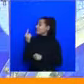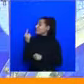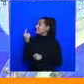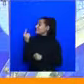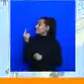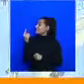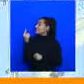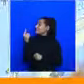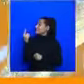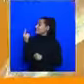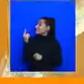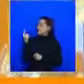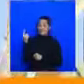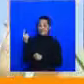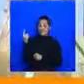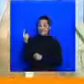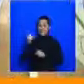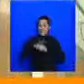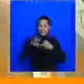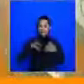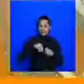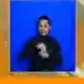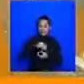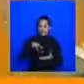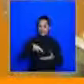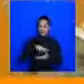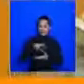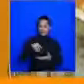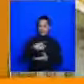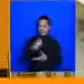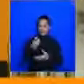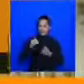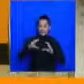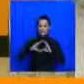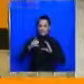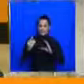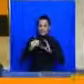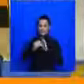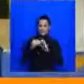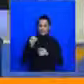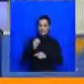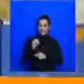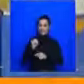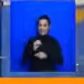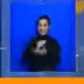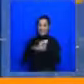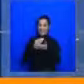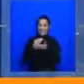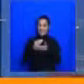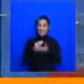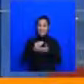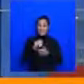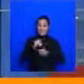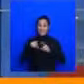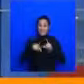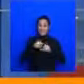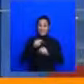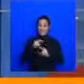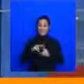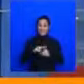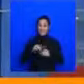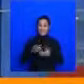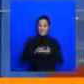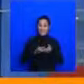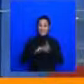posicionadas. Valendo! Globo carregado, embaralhando 100 bolas numeradas de 0 a 00. Começando o sorteio